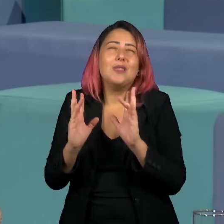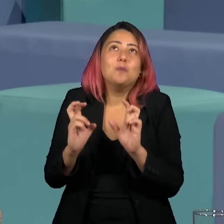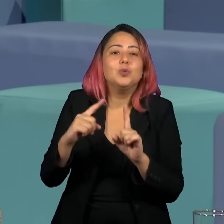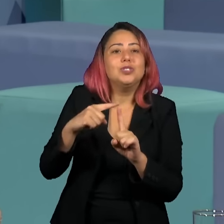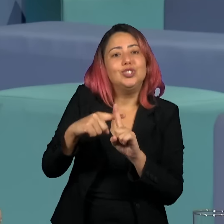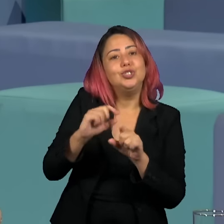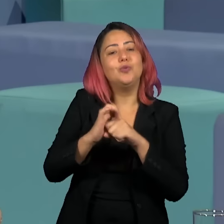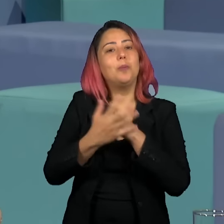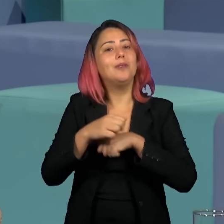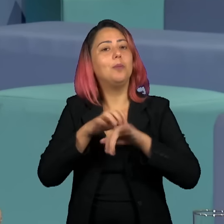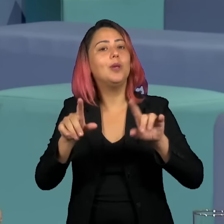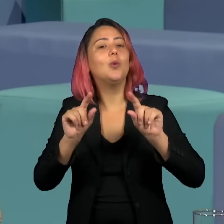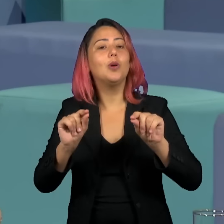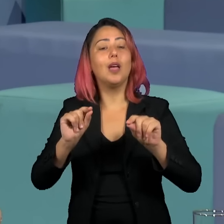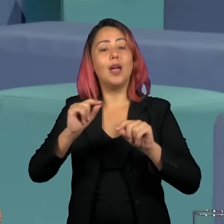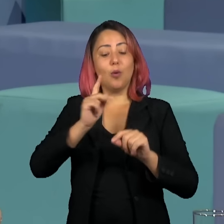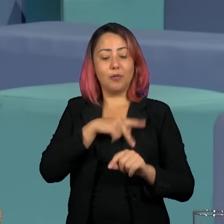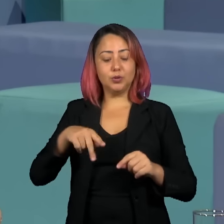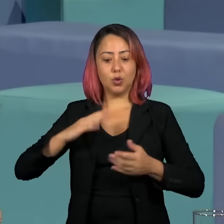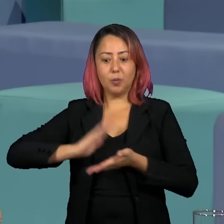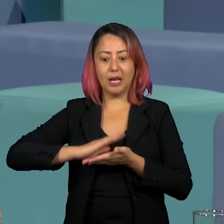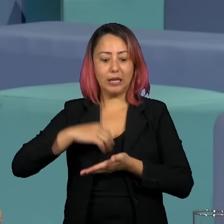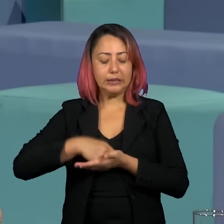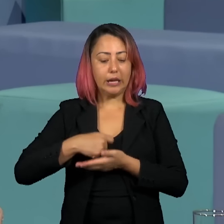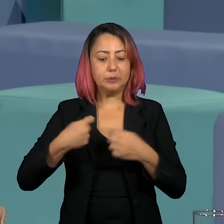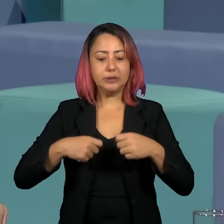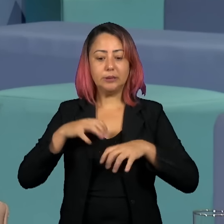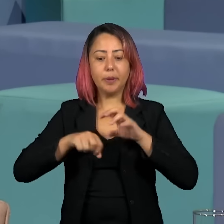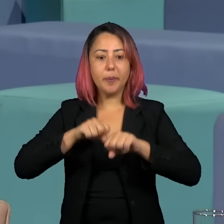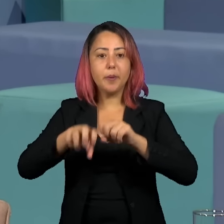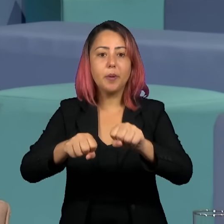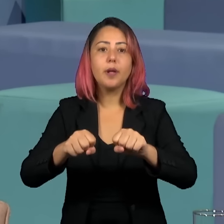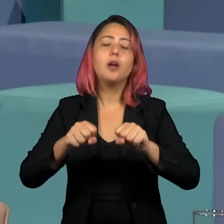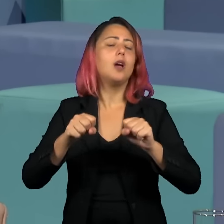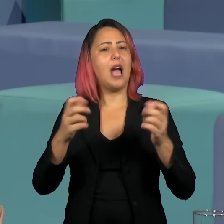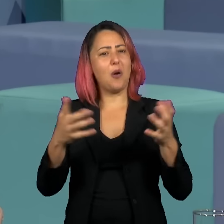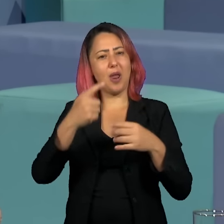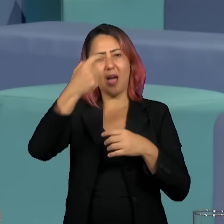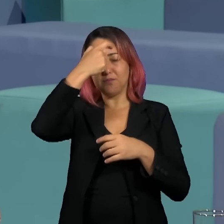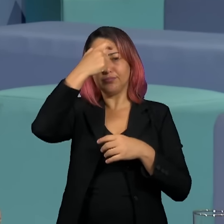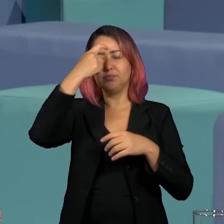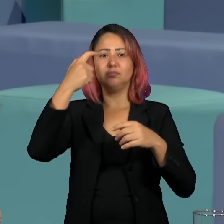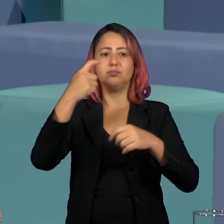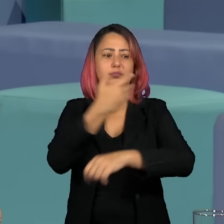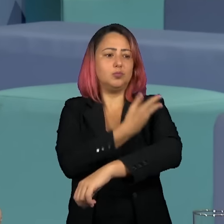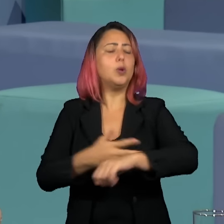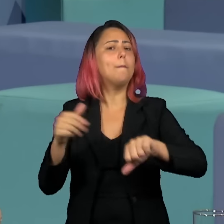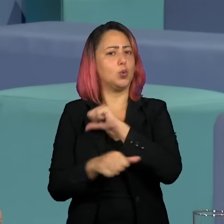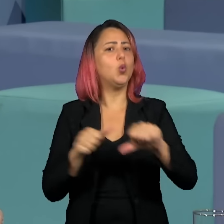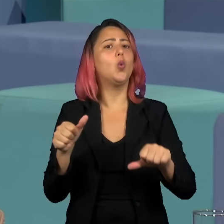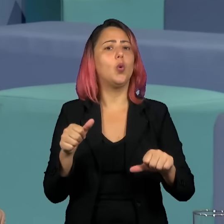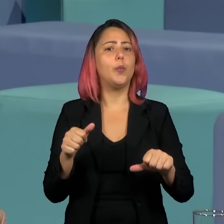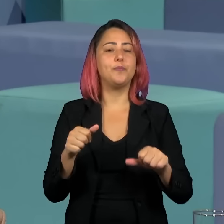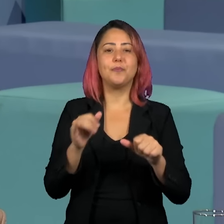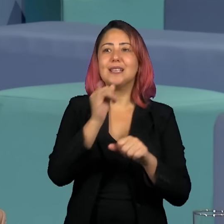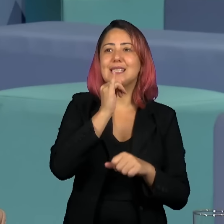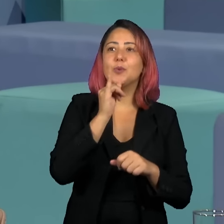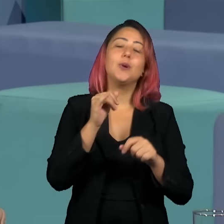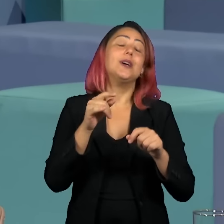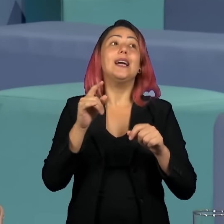conhecer esse né esse mundo mudo a cabeça dos professores né mas essa pergunta que me fizeram lá e os professores dos